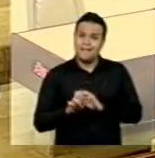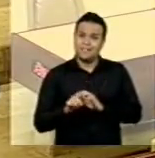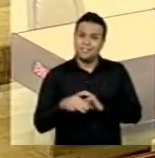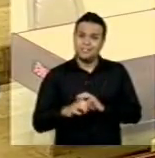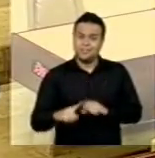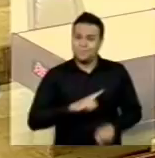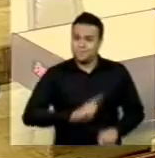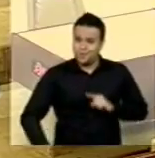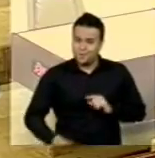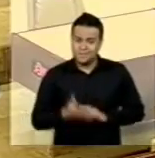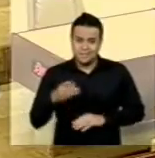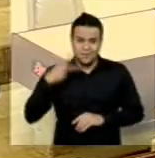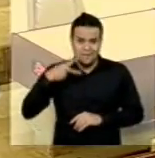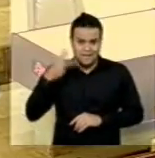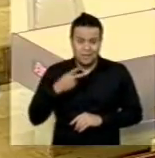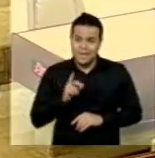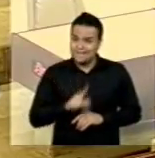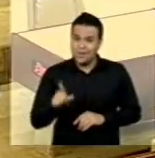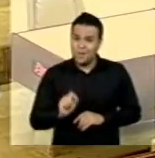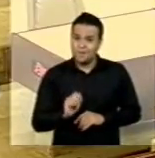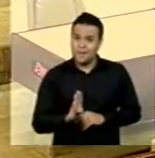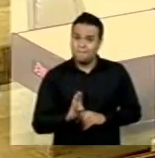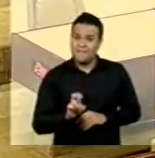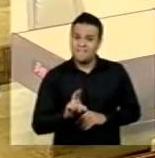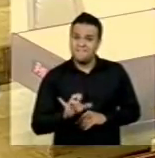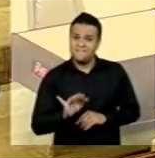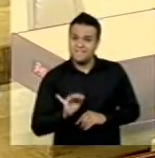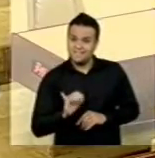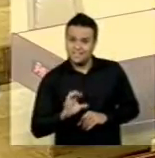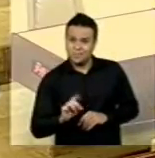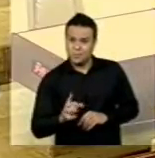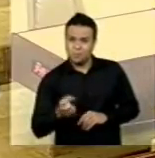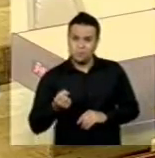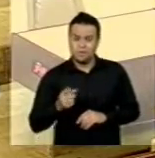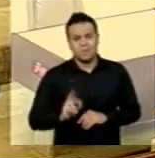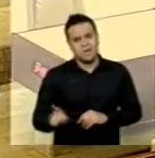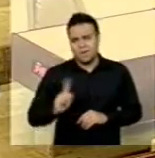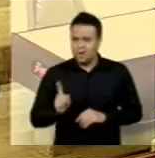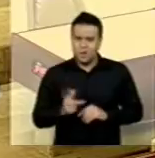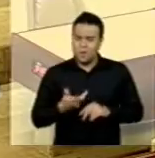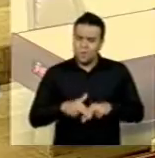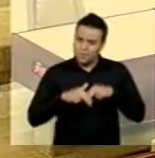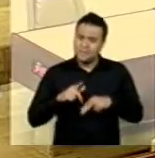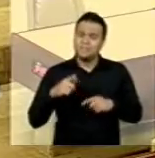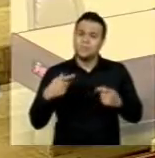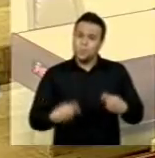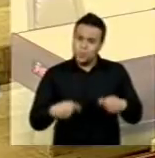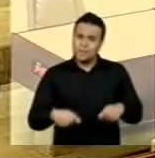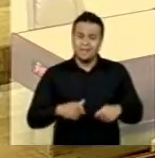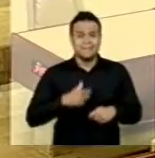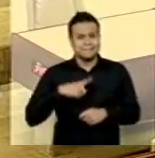não estende aos vereadores o regime de benefícios. Então, aqui se deve enfrentar inicialmente essa